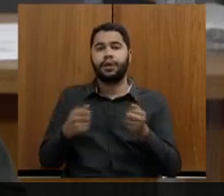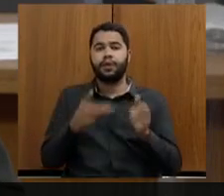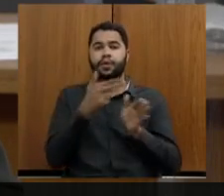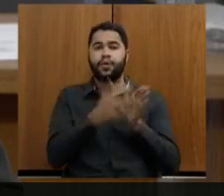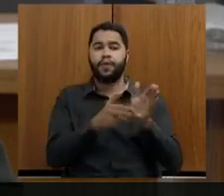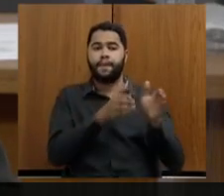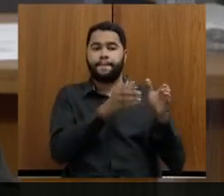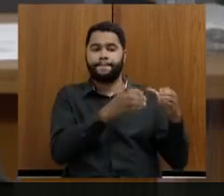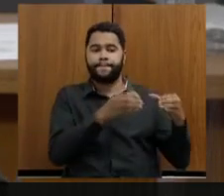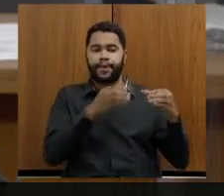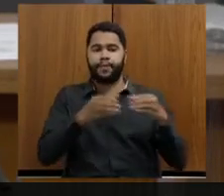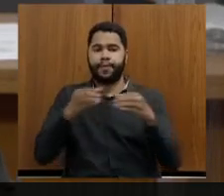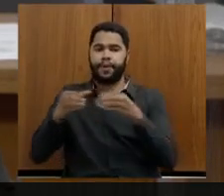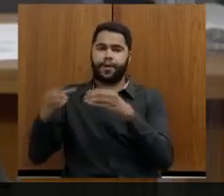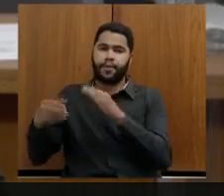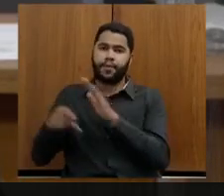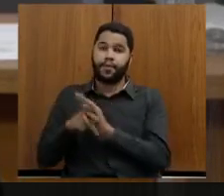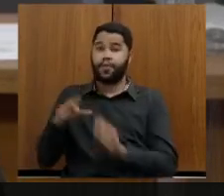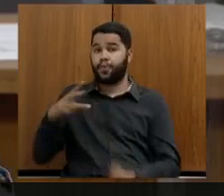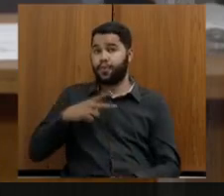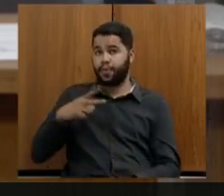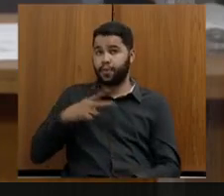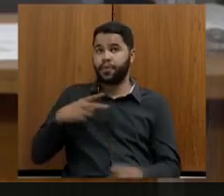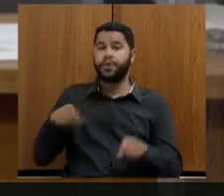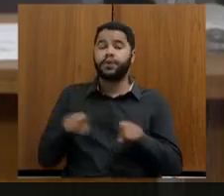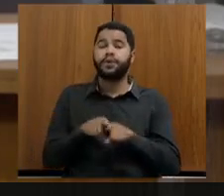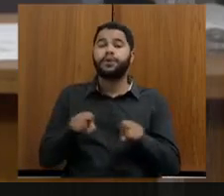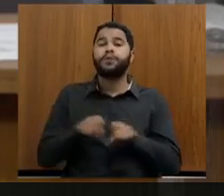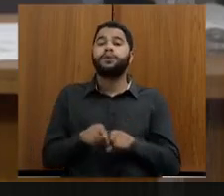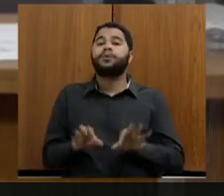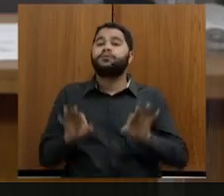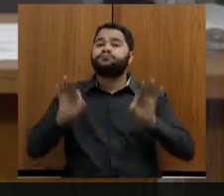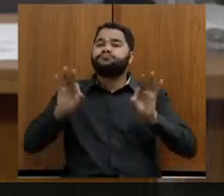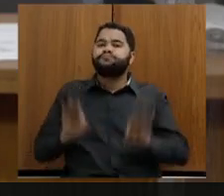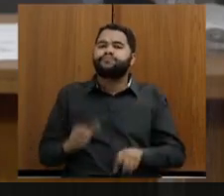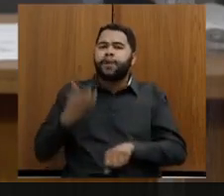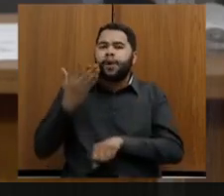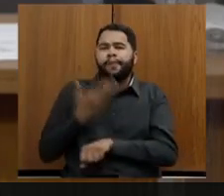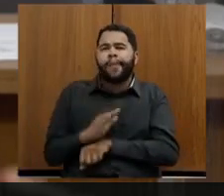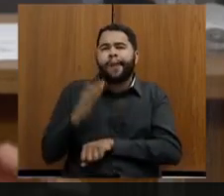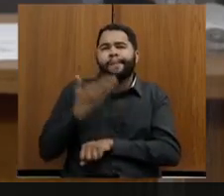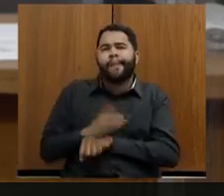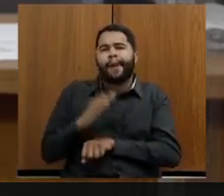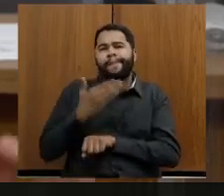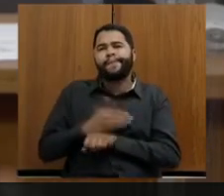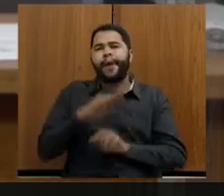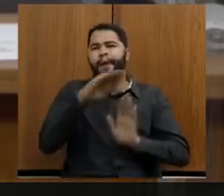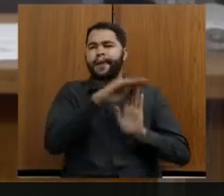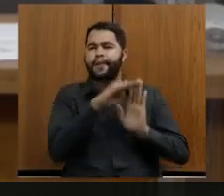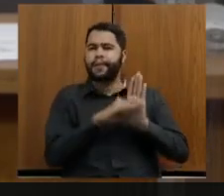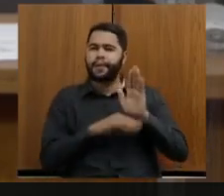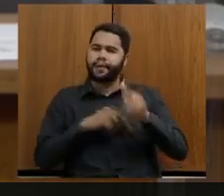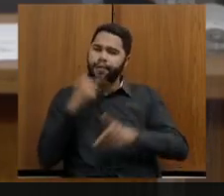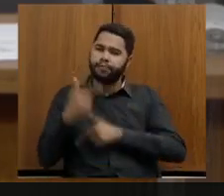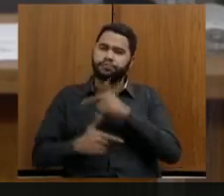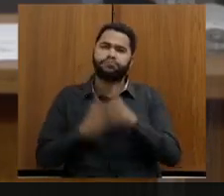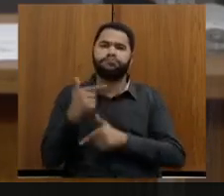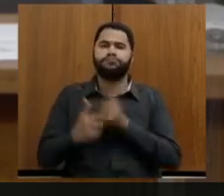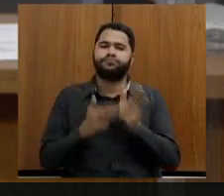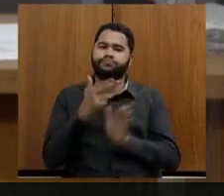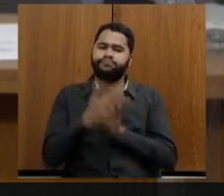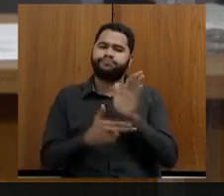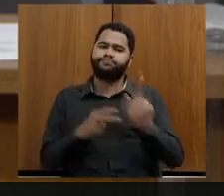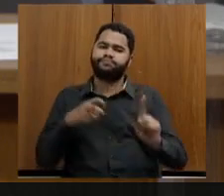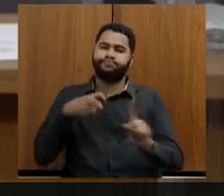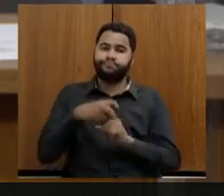vagões Ferroviários da iniciativa privada exatamente para treinar protocolo de atuação em acidentes Ferroviários